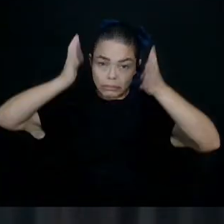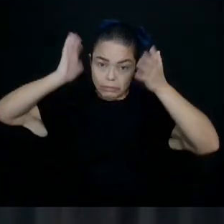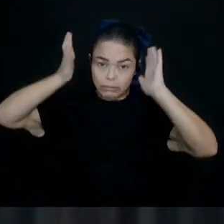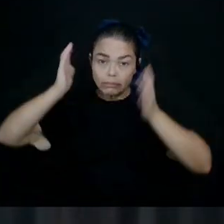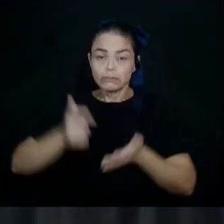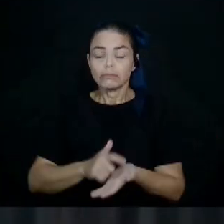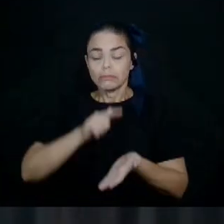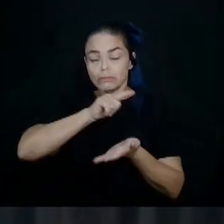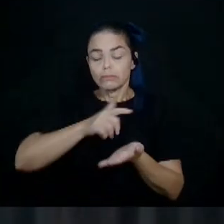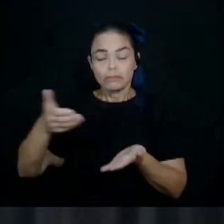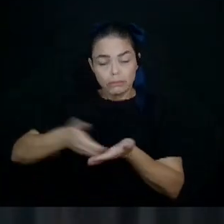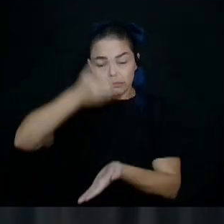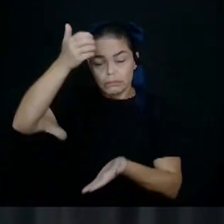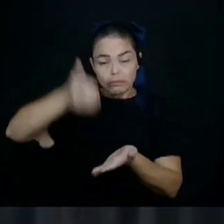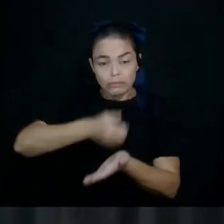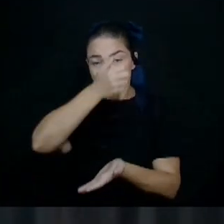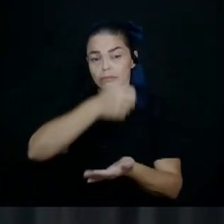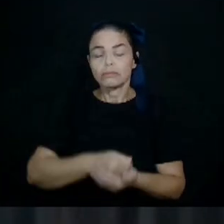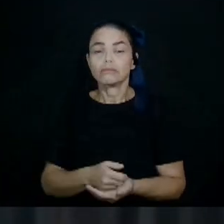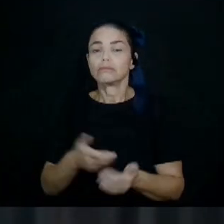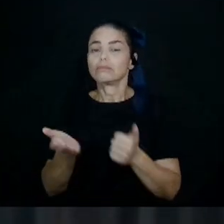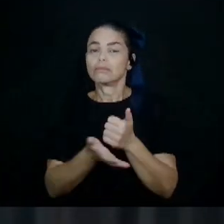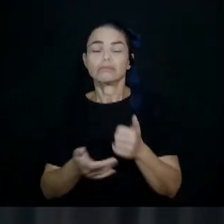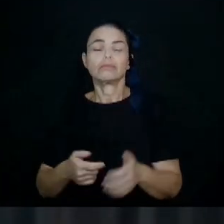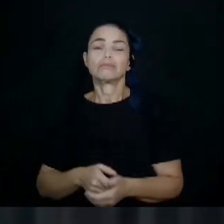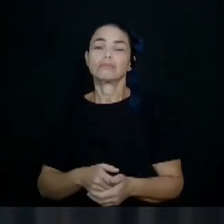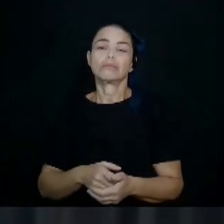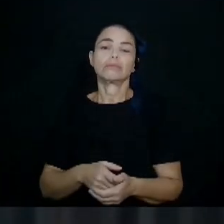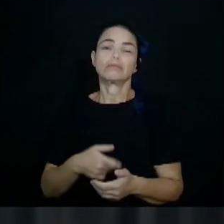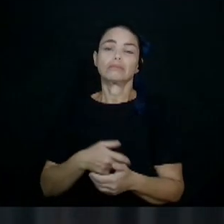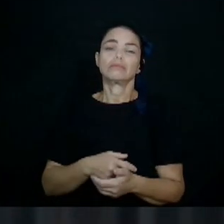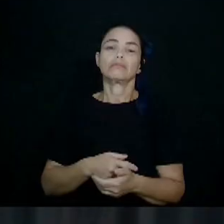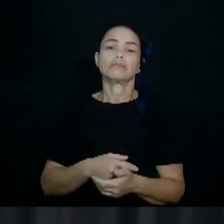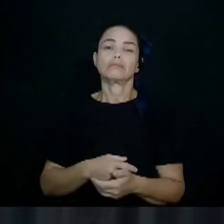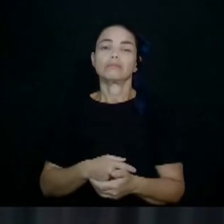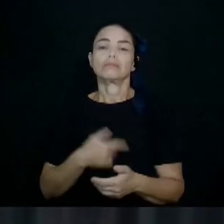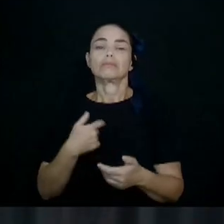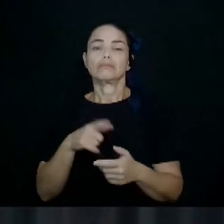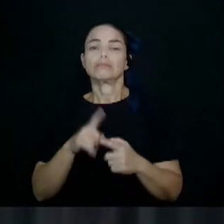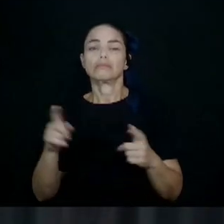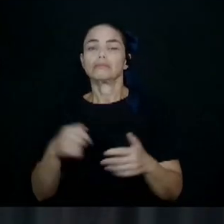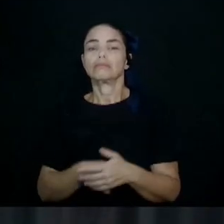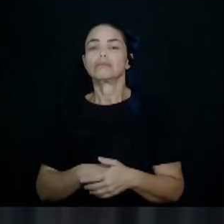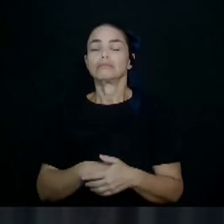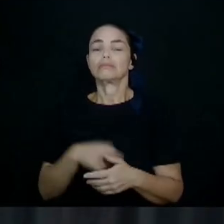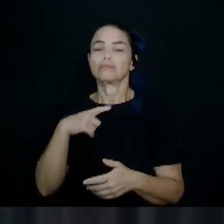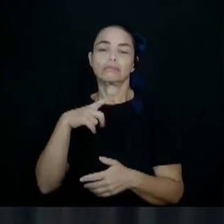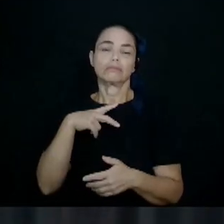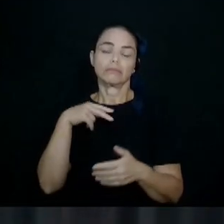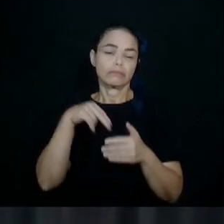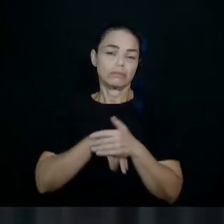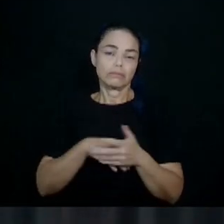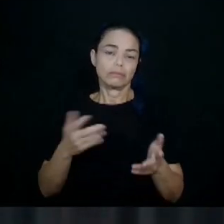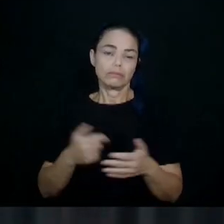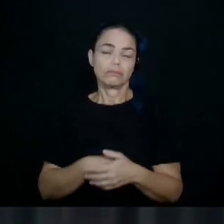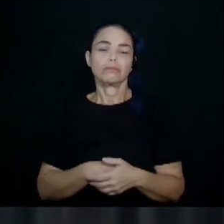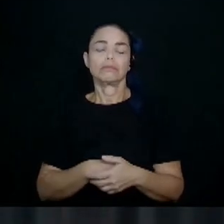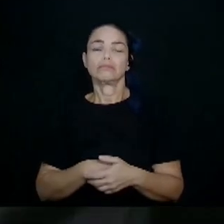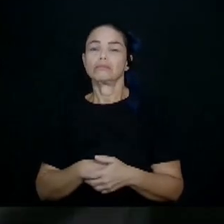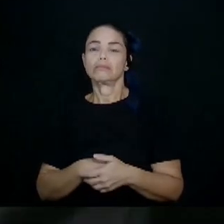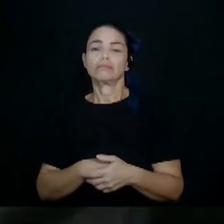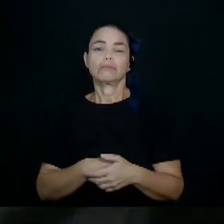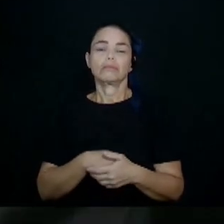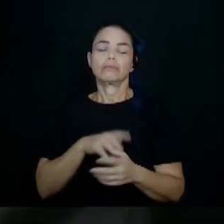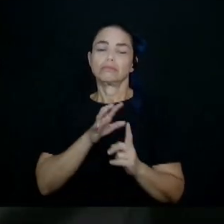programas, tirar superficialmente, né, esse acúmulo todo, mas internamente essa pessoa ela ainda vai estar totalmente afetada.